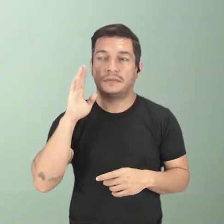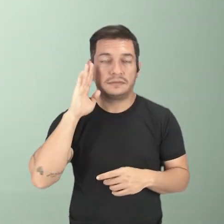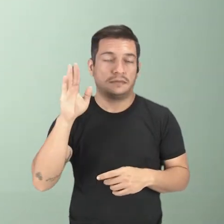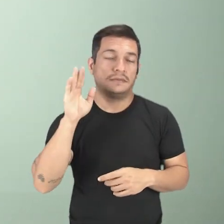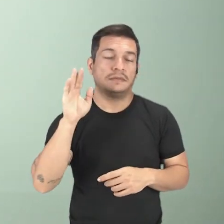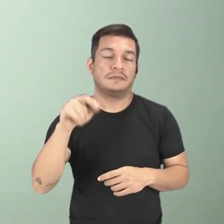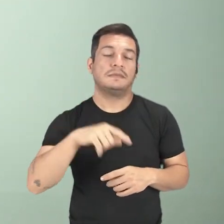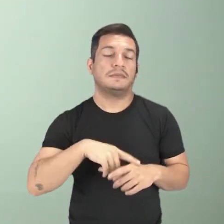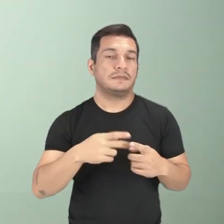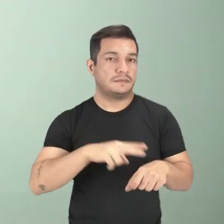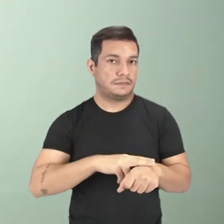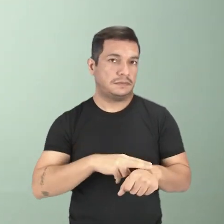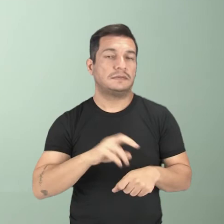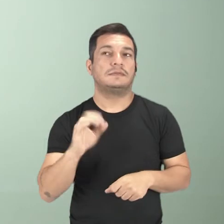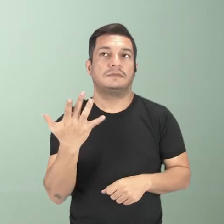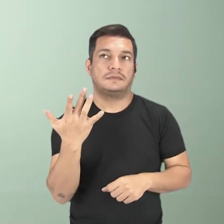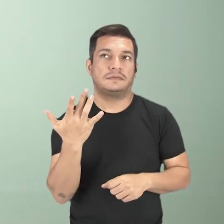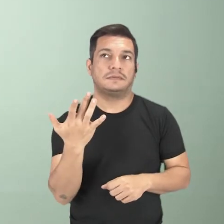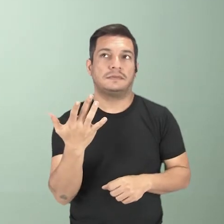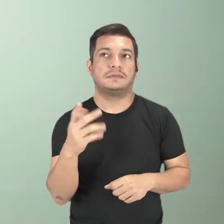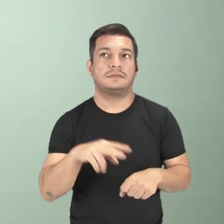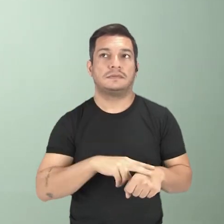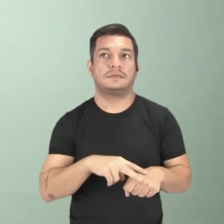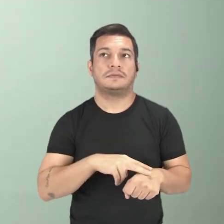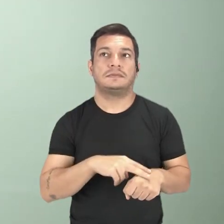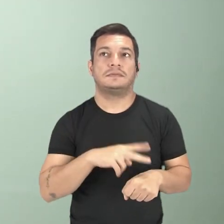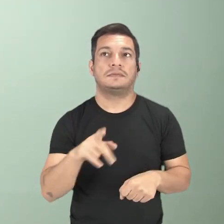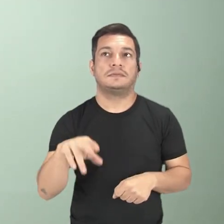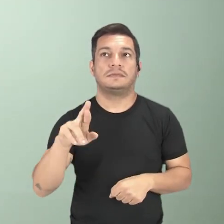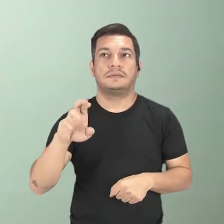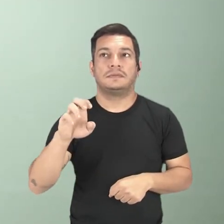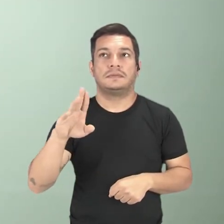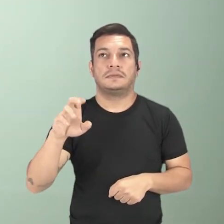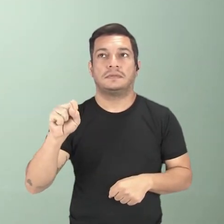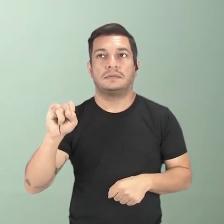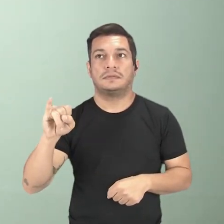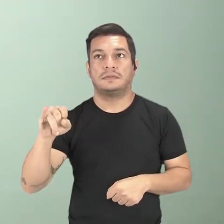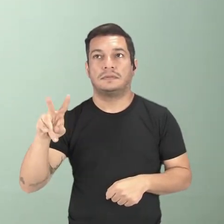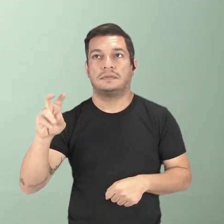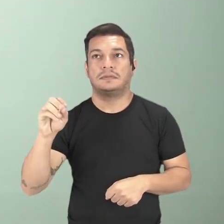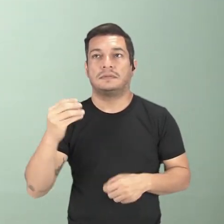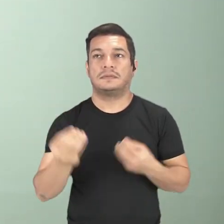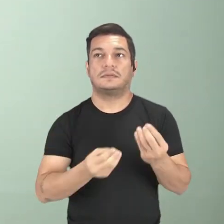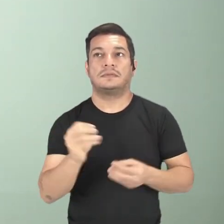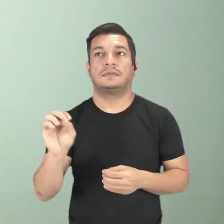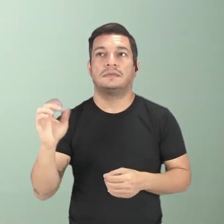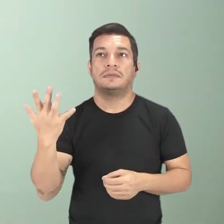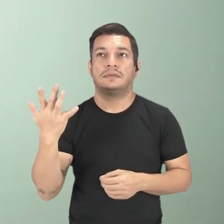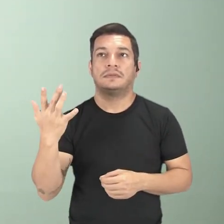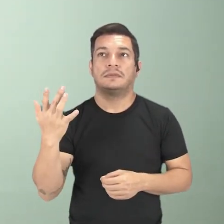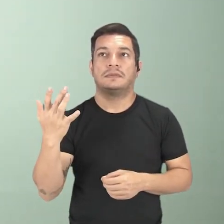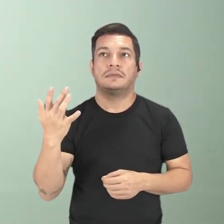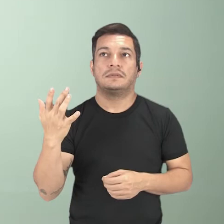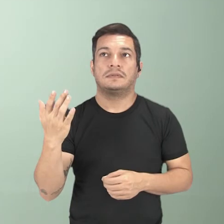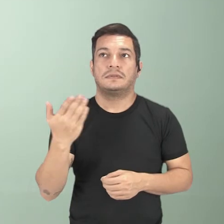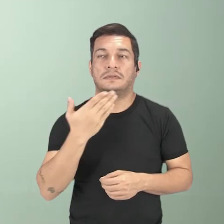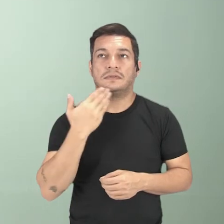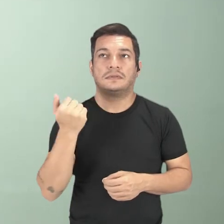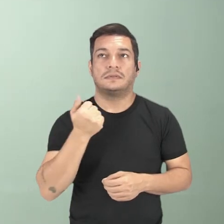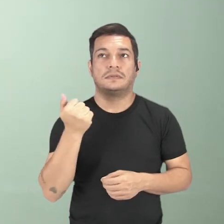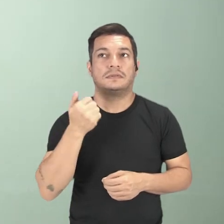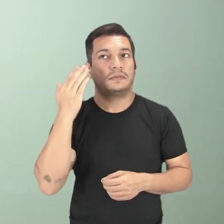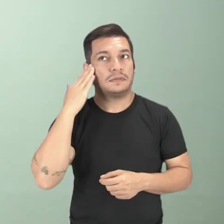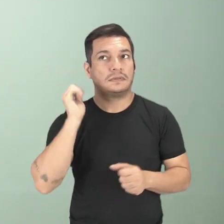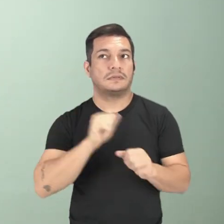verde também aconteceu. Ou seja, o verde era recessivo. Como é que isso ficou configurado para a nossa